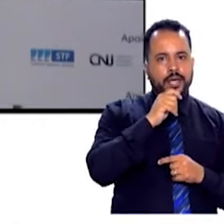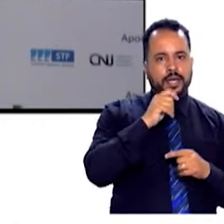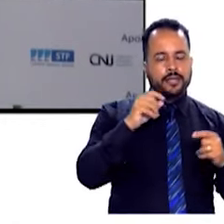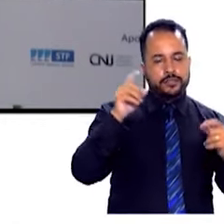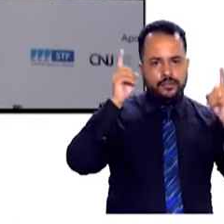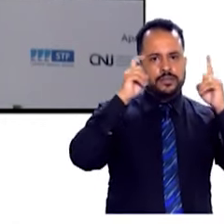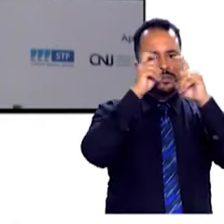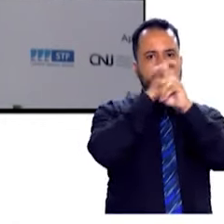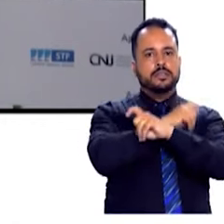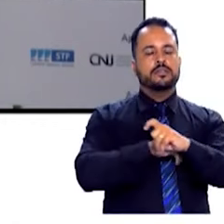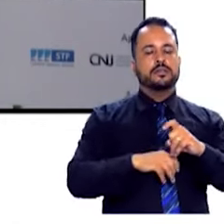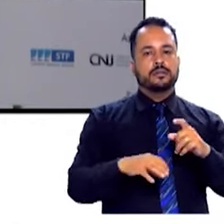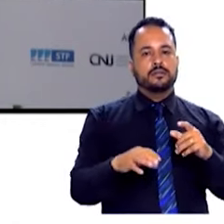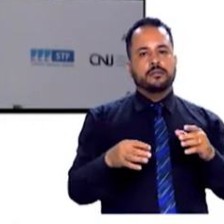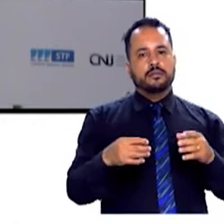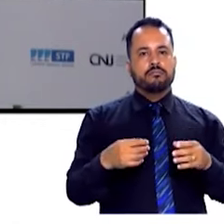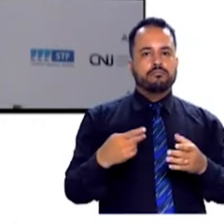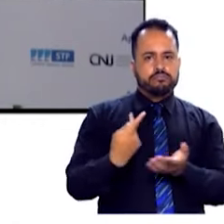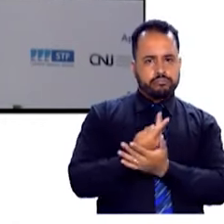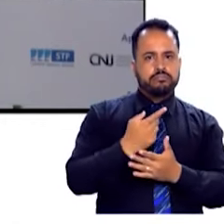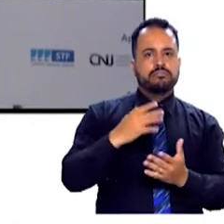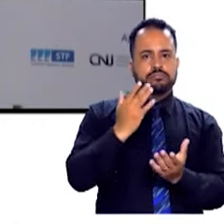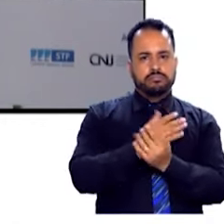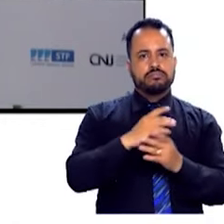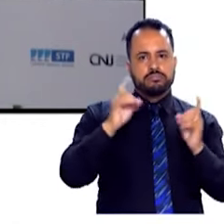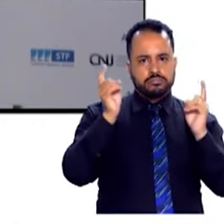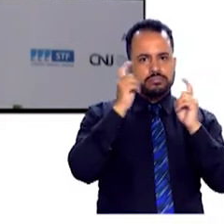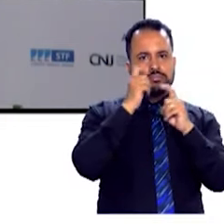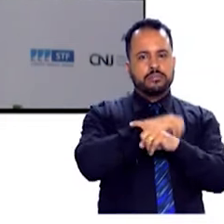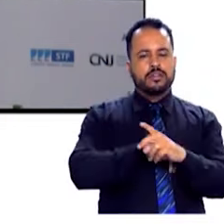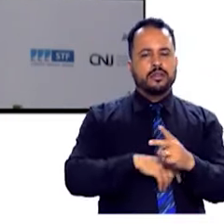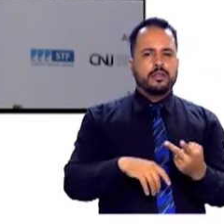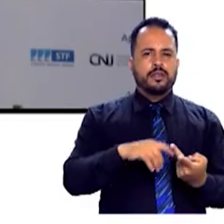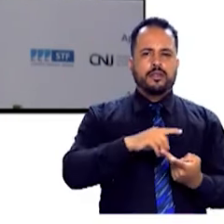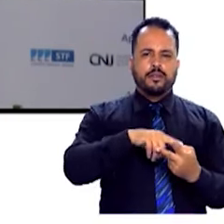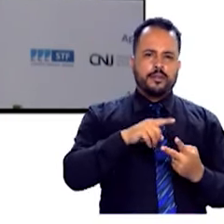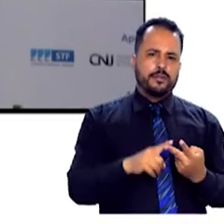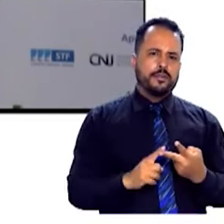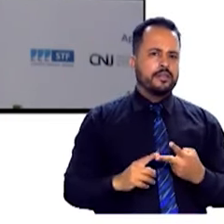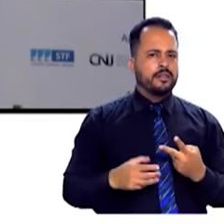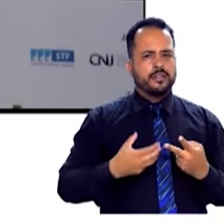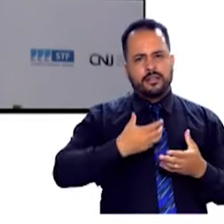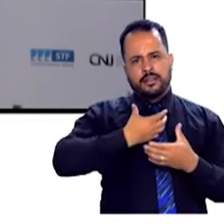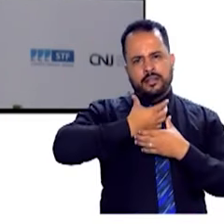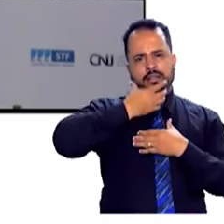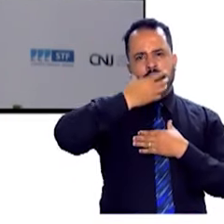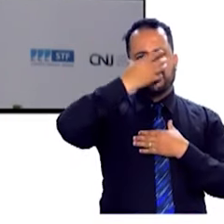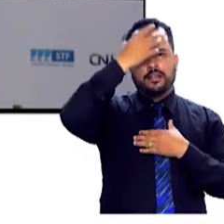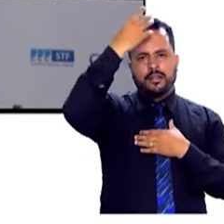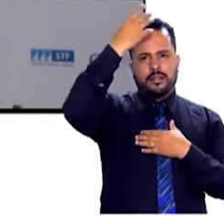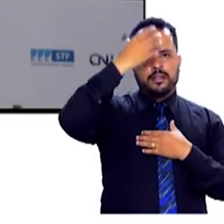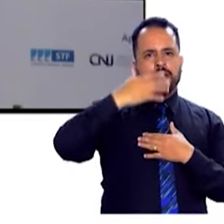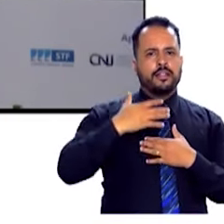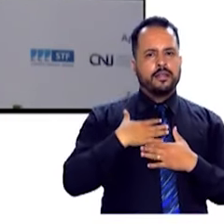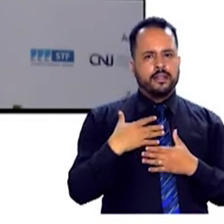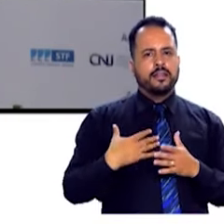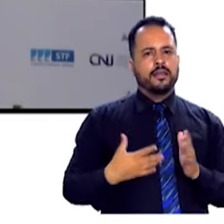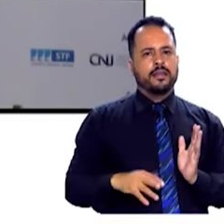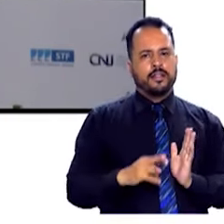ess ou imposto de importação de duas girafas que eu fui relator